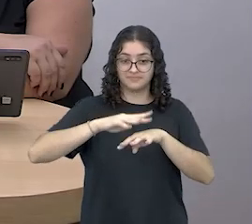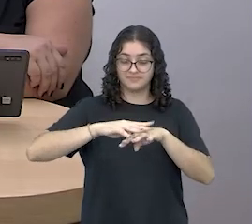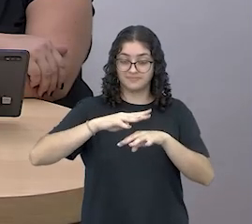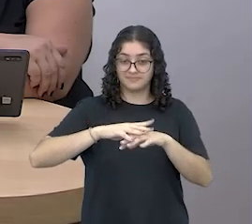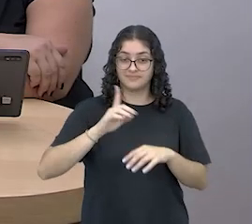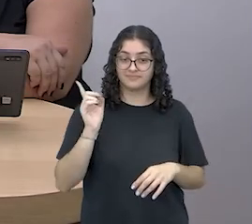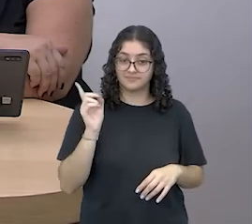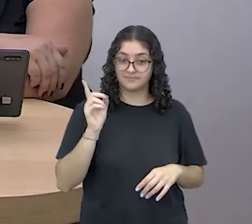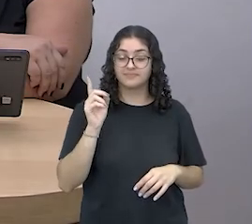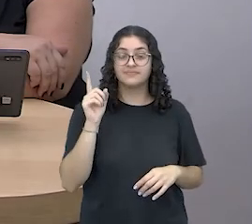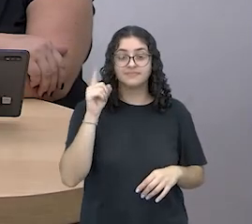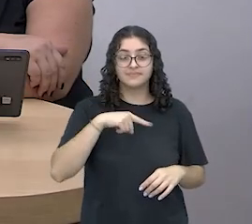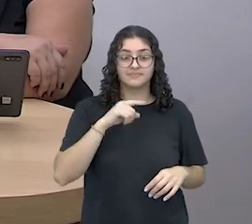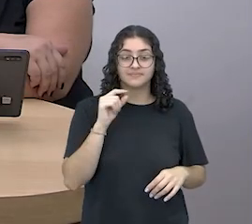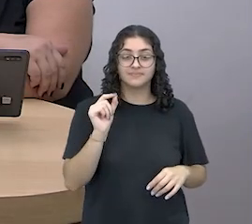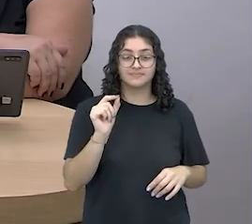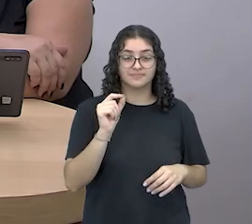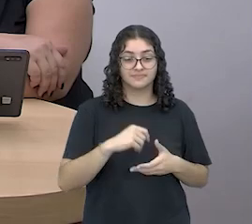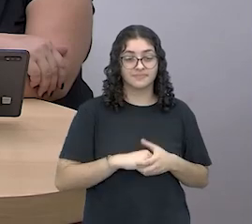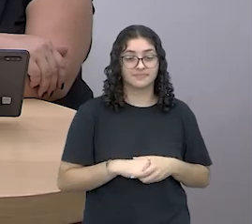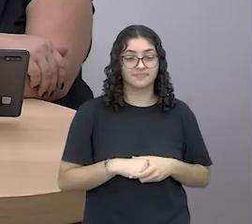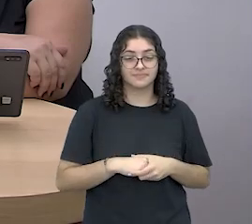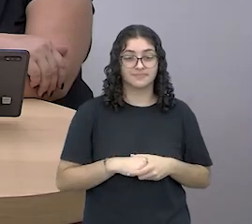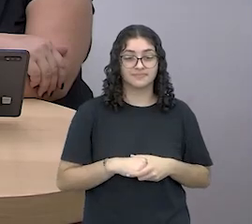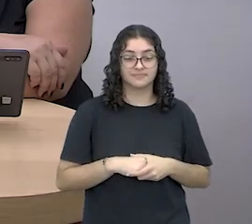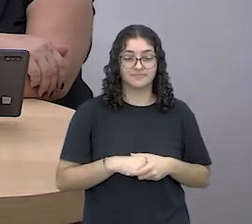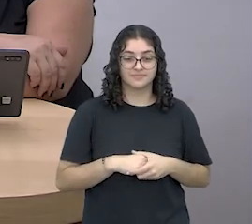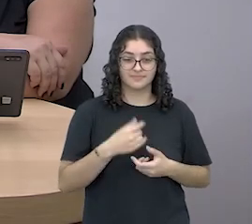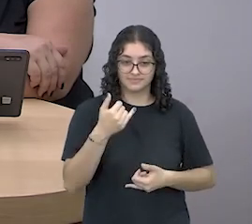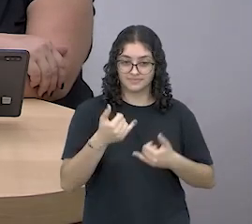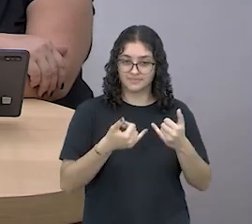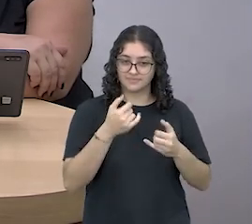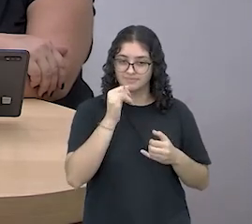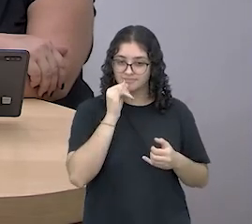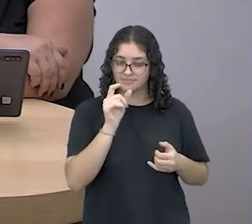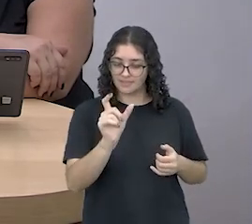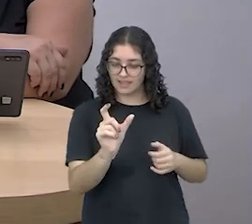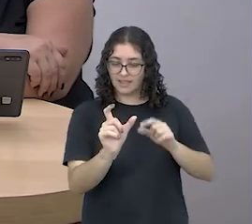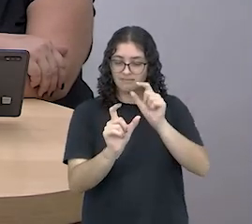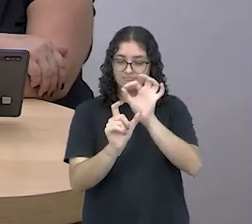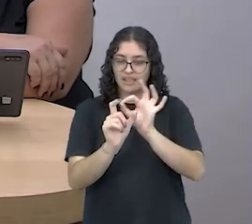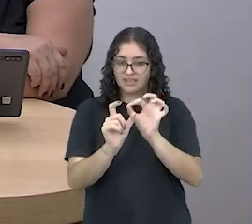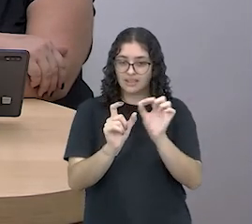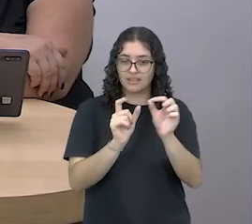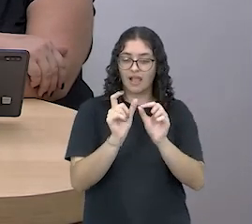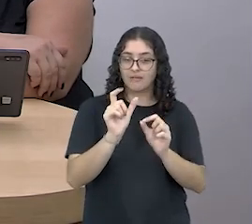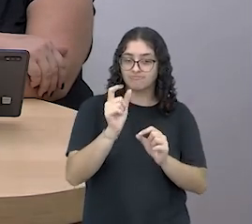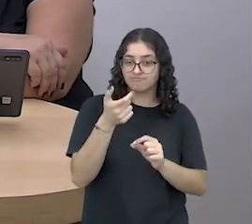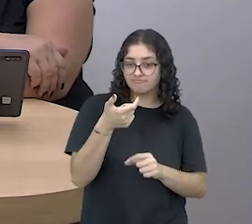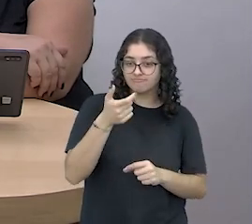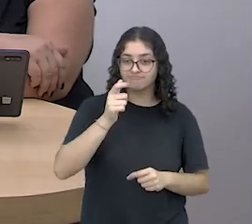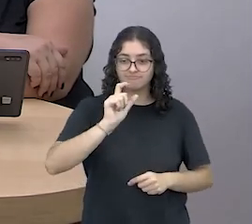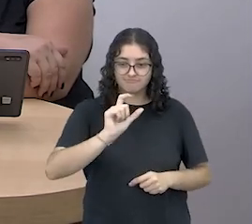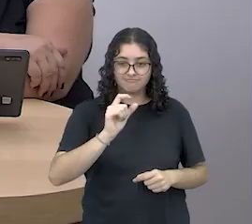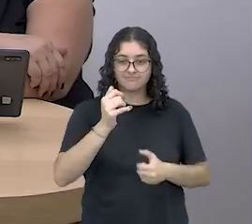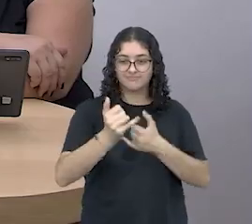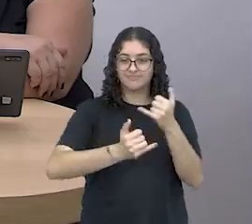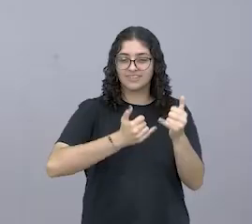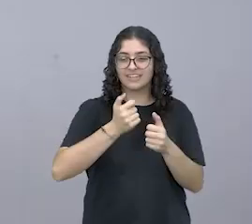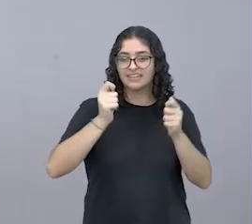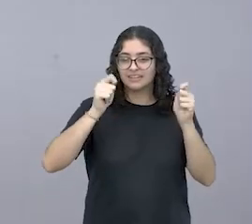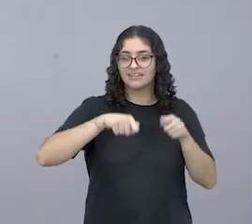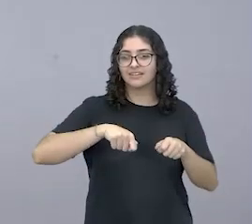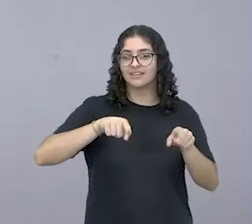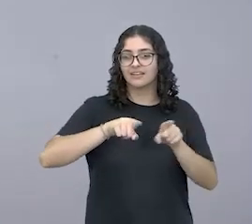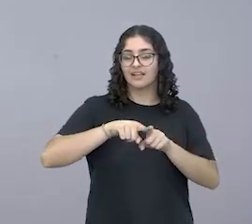que são os nossos... aqueles flashcards que a gente faz, né? Que a gente já tem. A gente pode estar